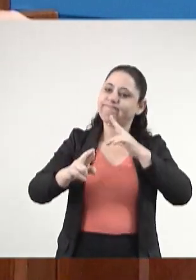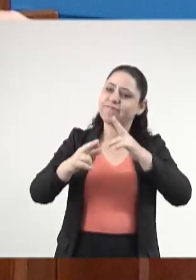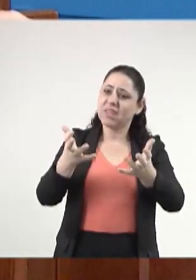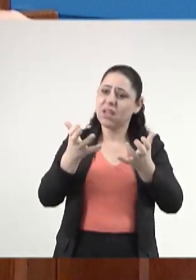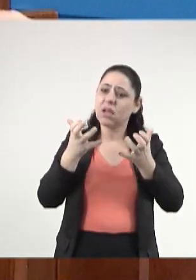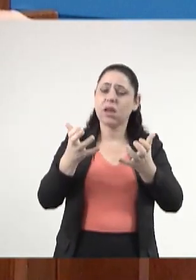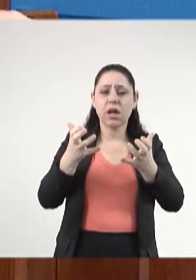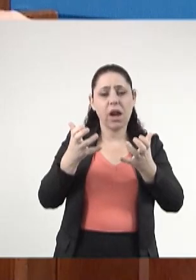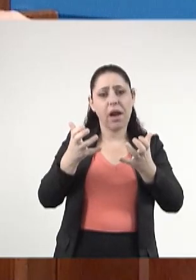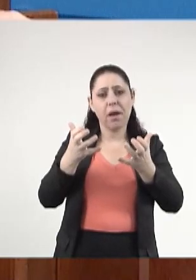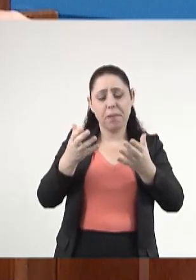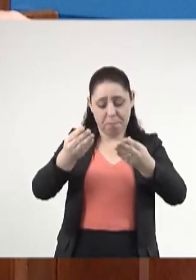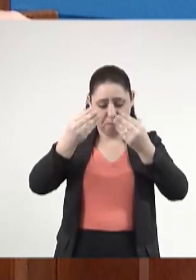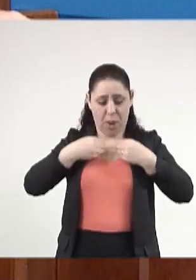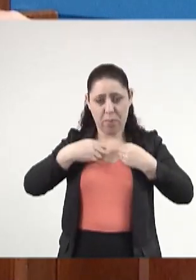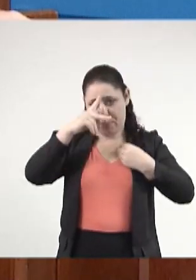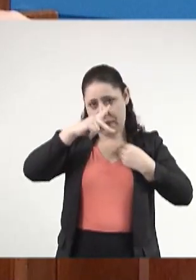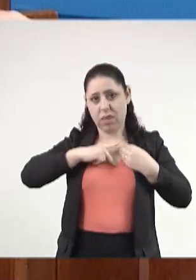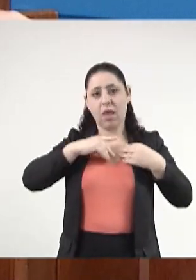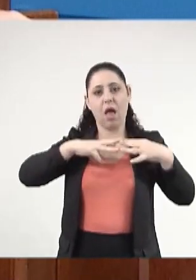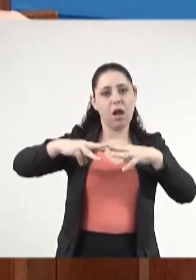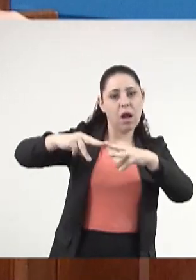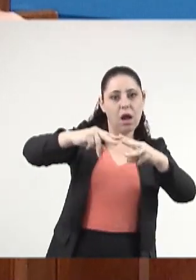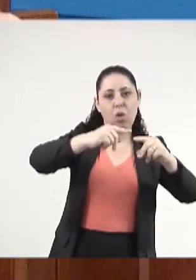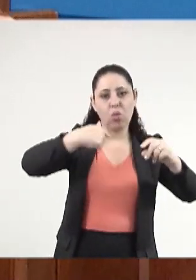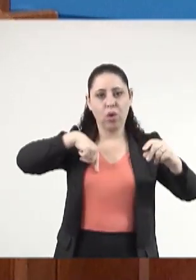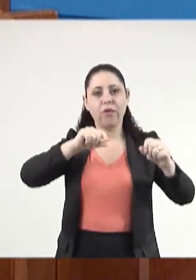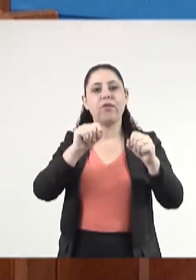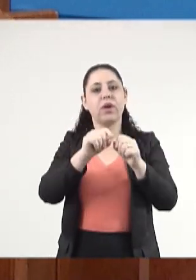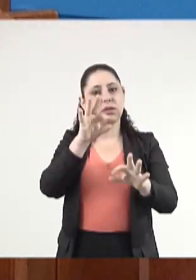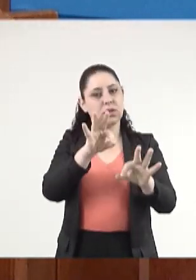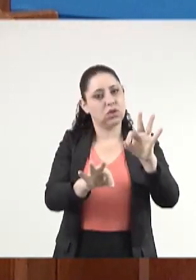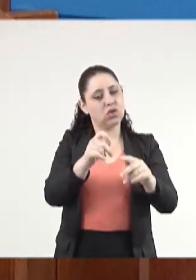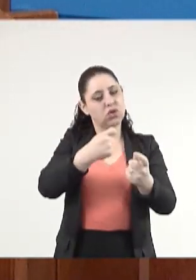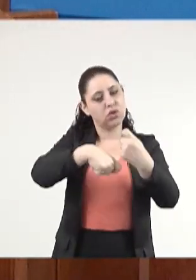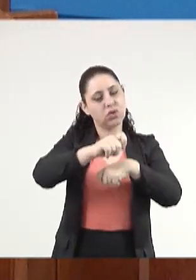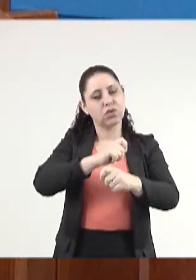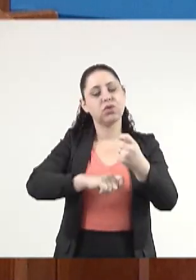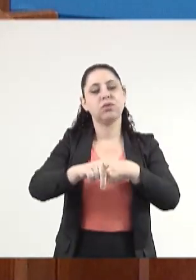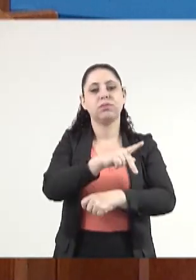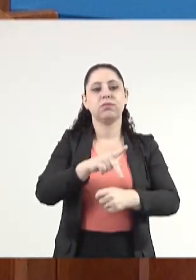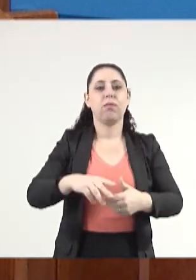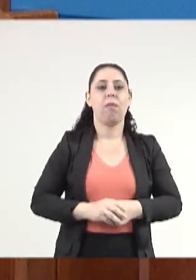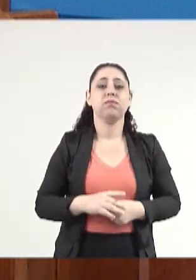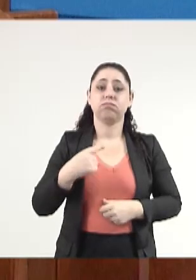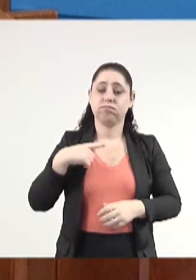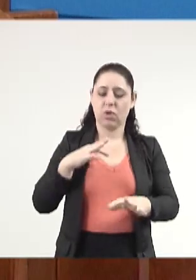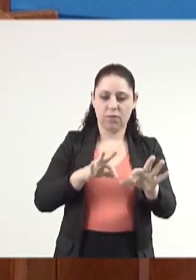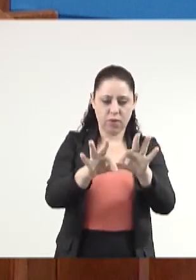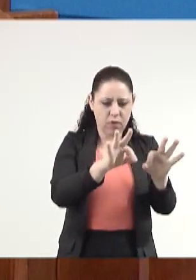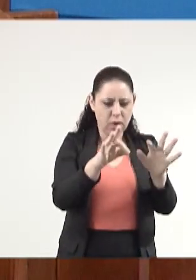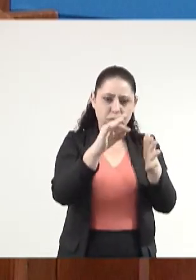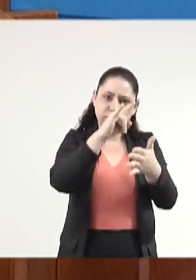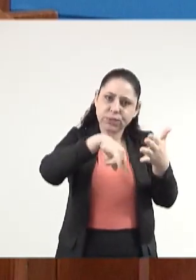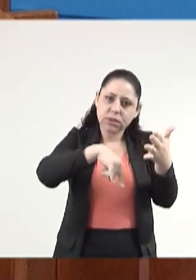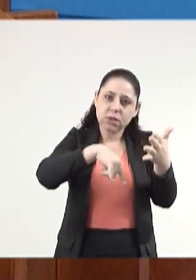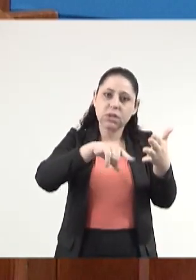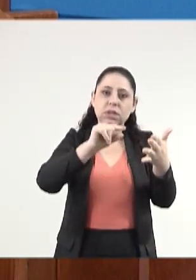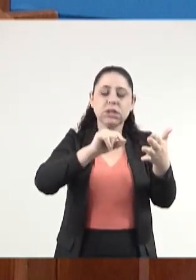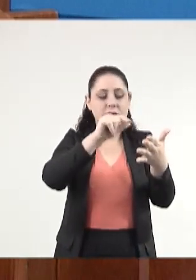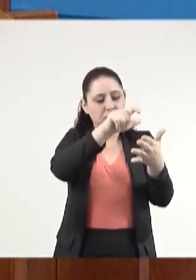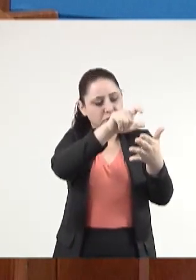seus territórios tradicionais. E que a gente faça gestões, presidente. Eu vou preparar um documento